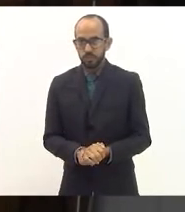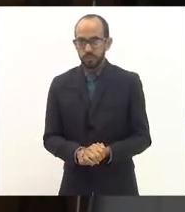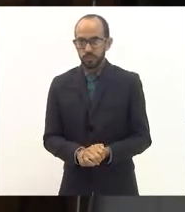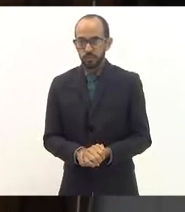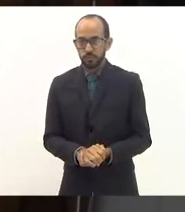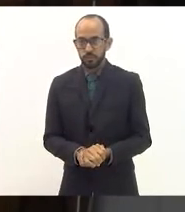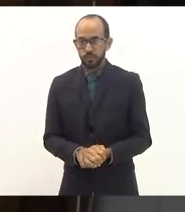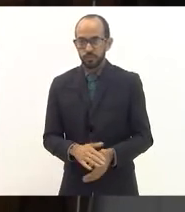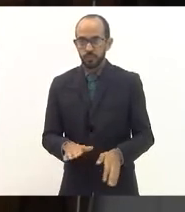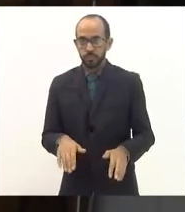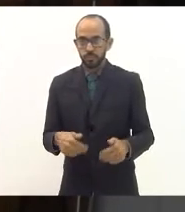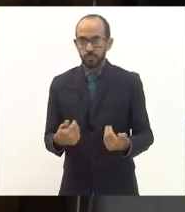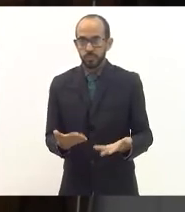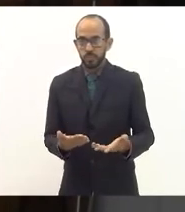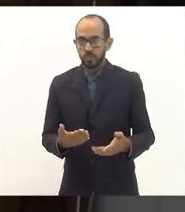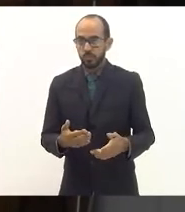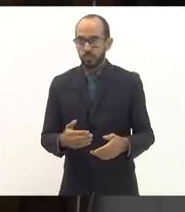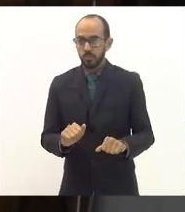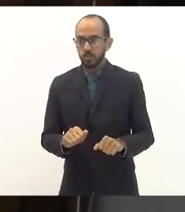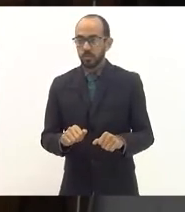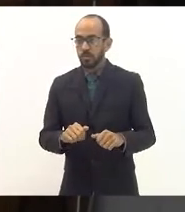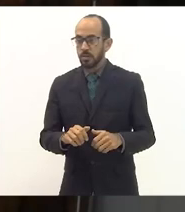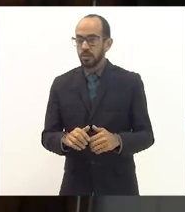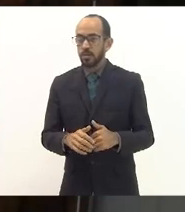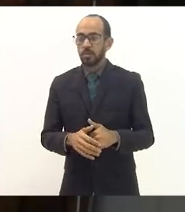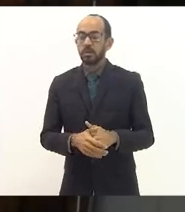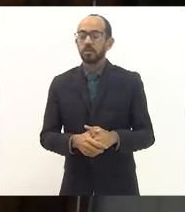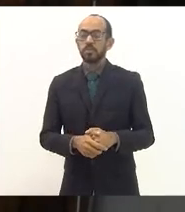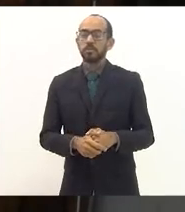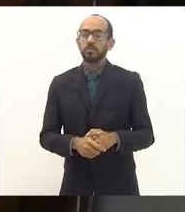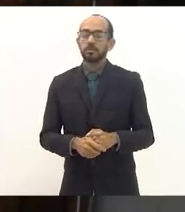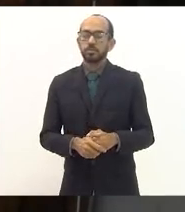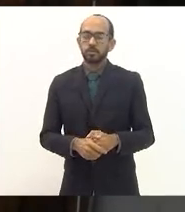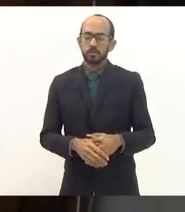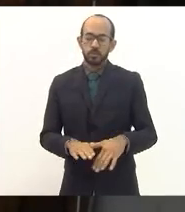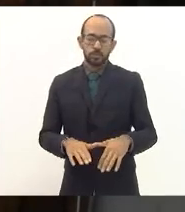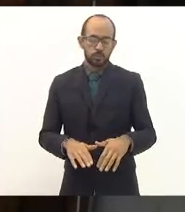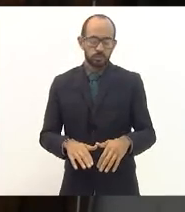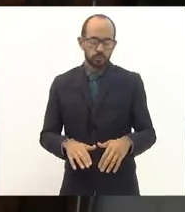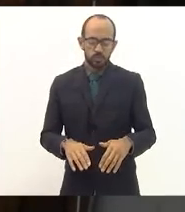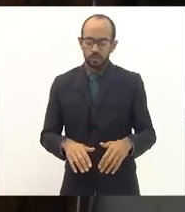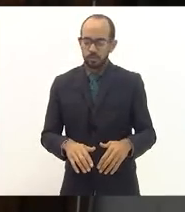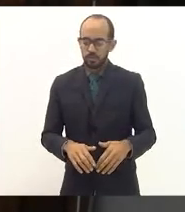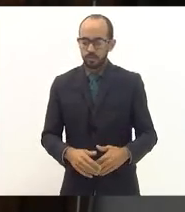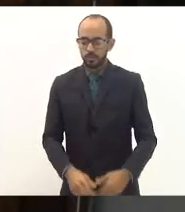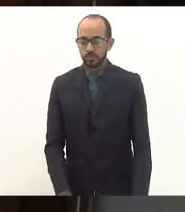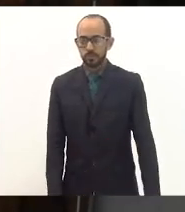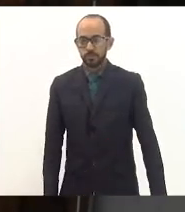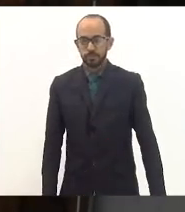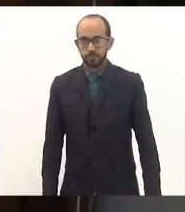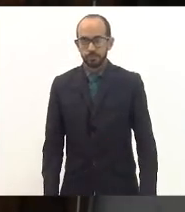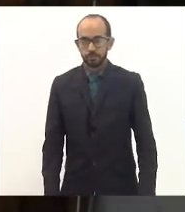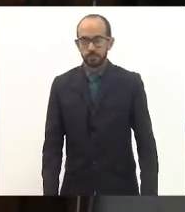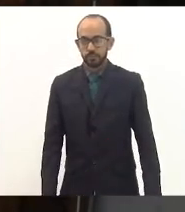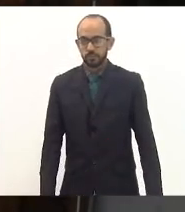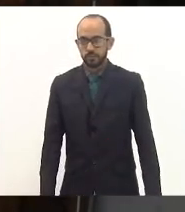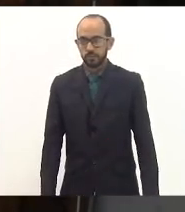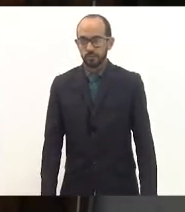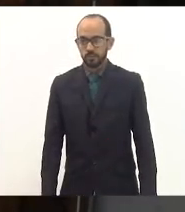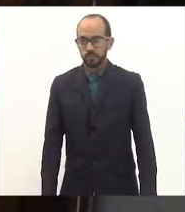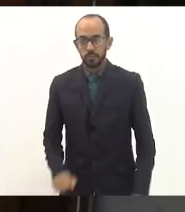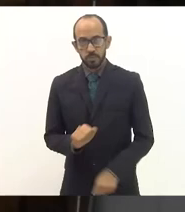Brizola assinou talvez a impossibilidade de chegar à presidência da